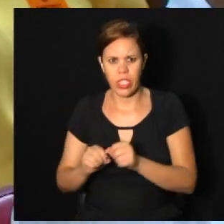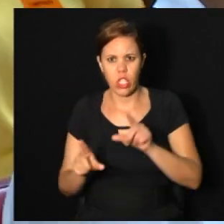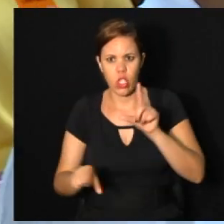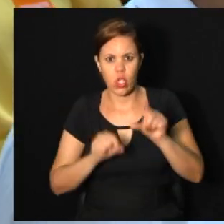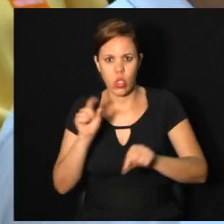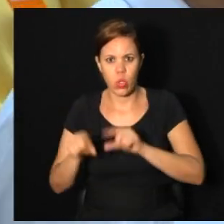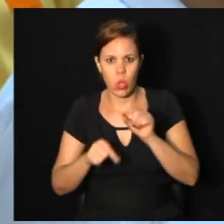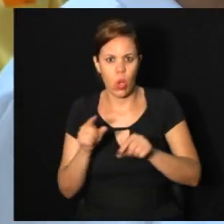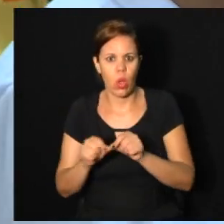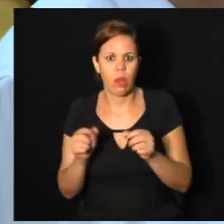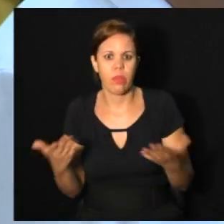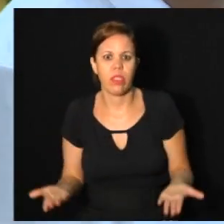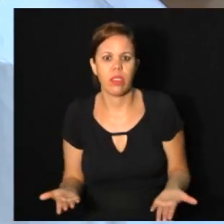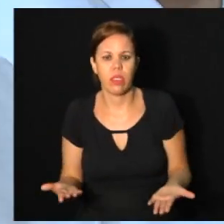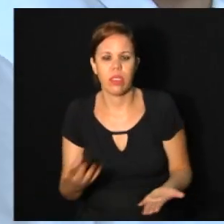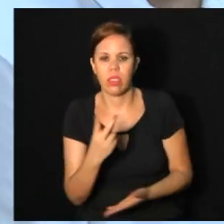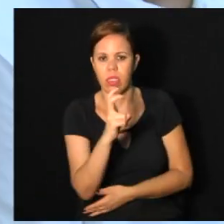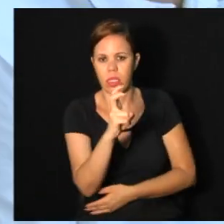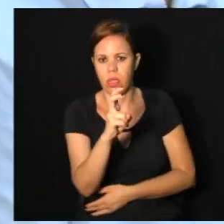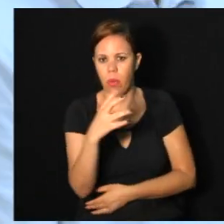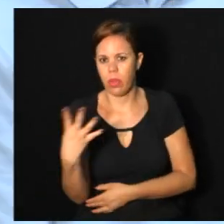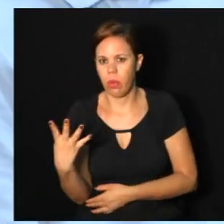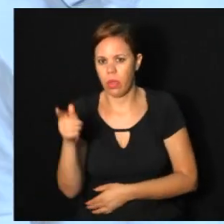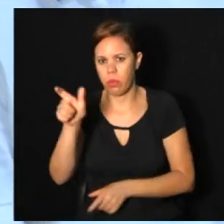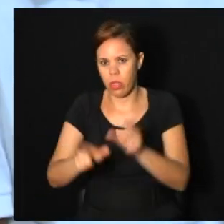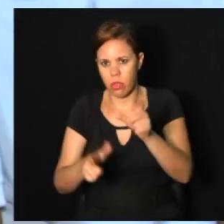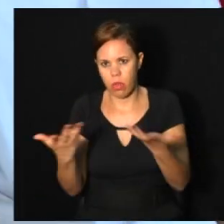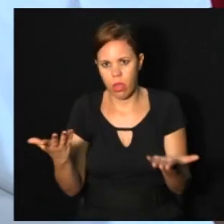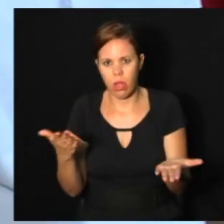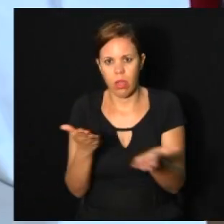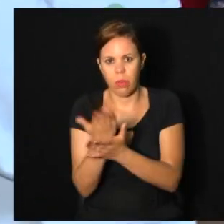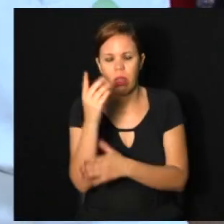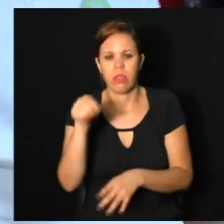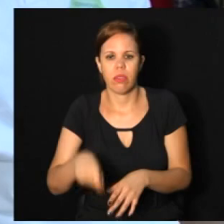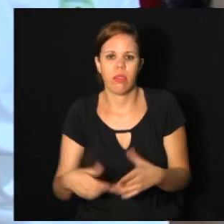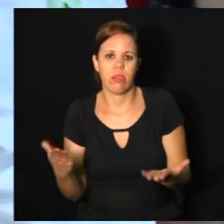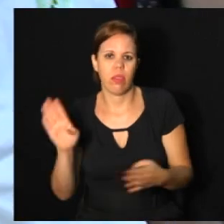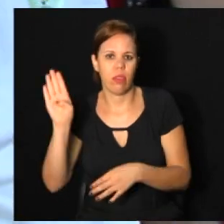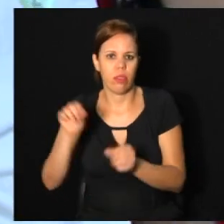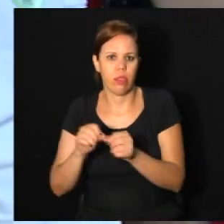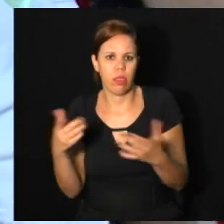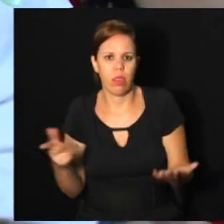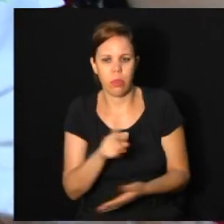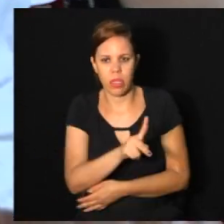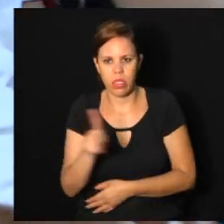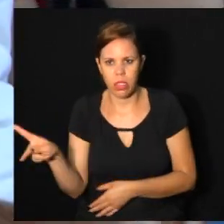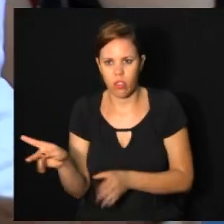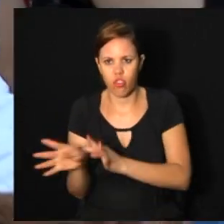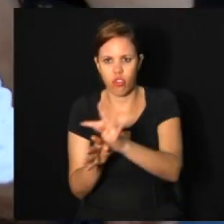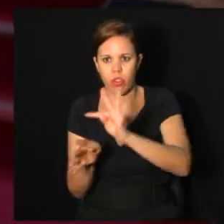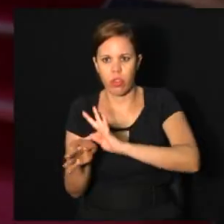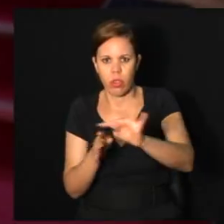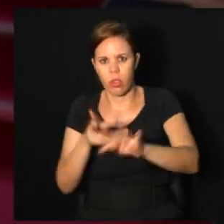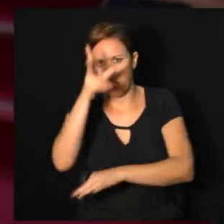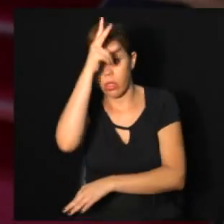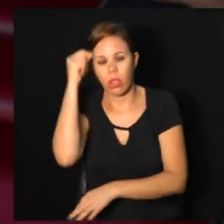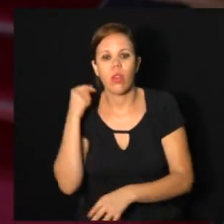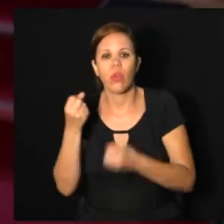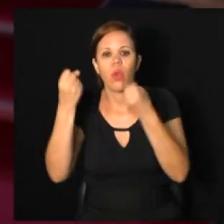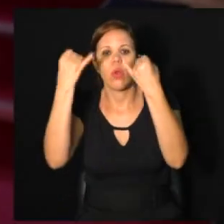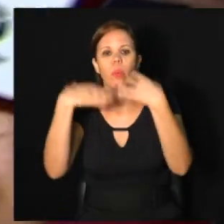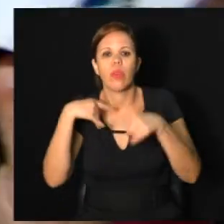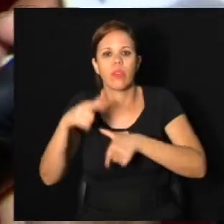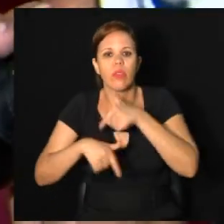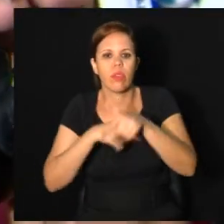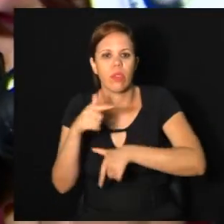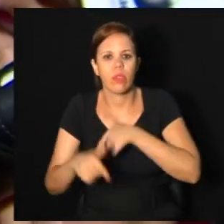entre os 54 candidatos disponíveis. A presidente do Conselho Municipal da Criança e do Adolescente comentou os